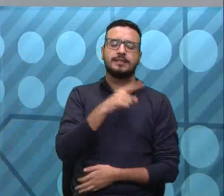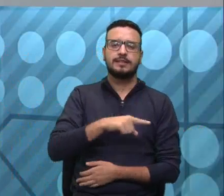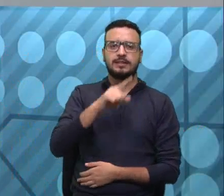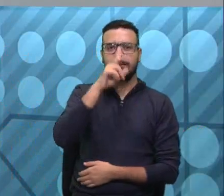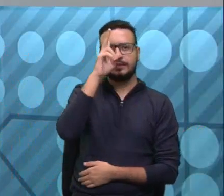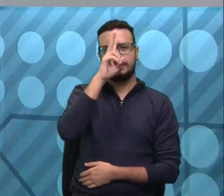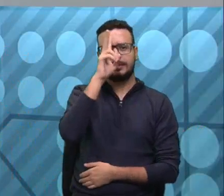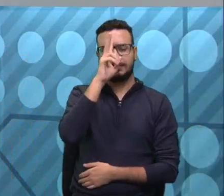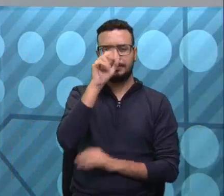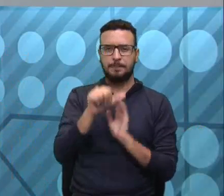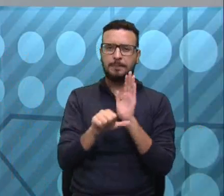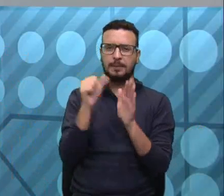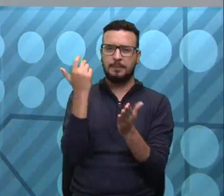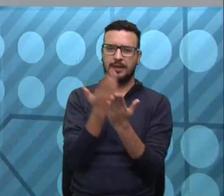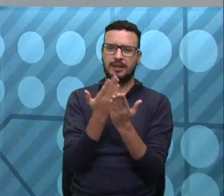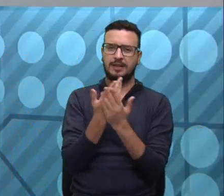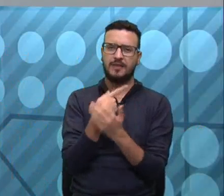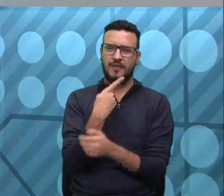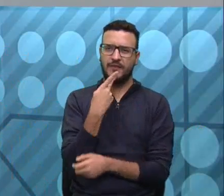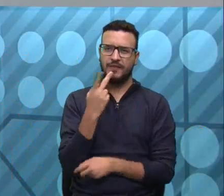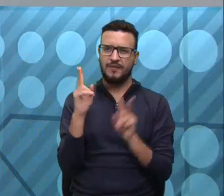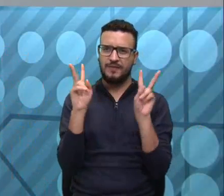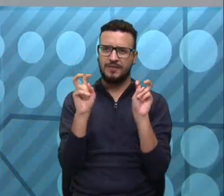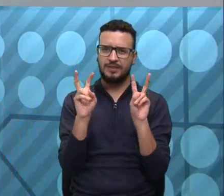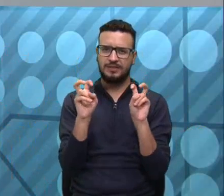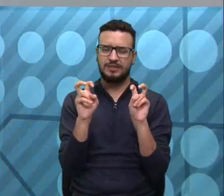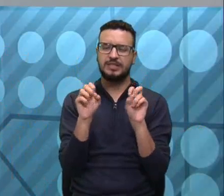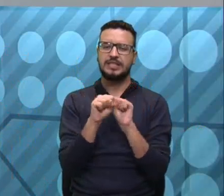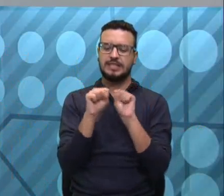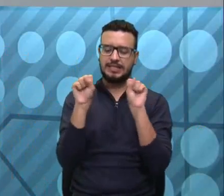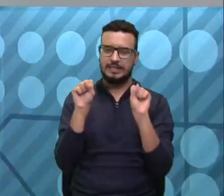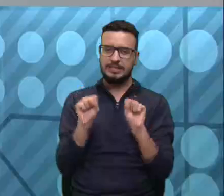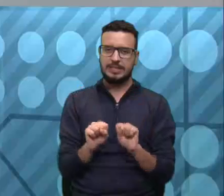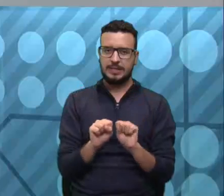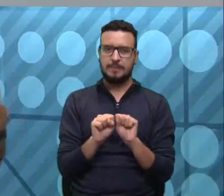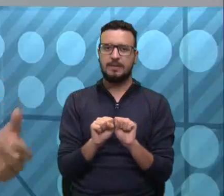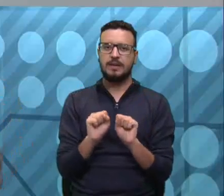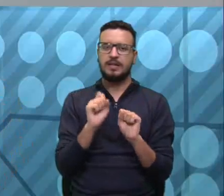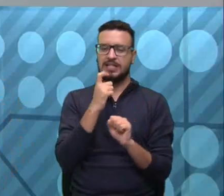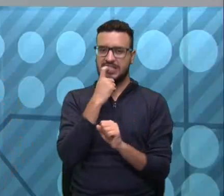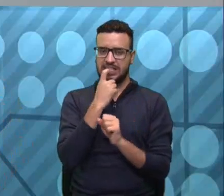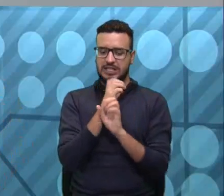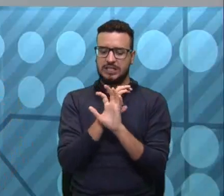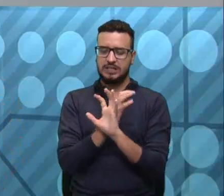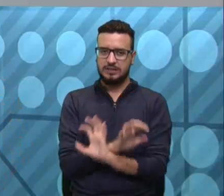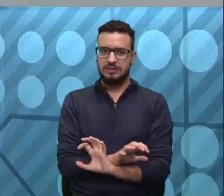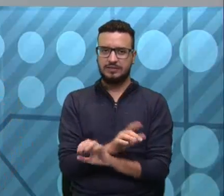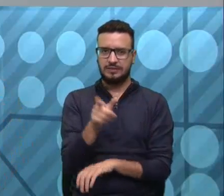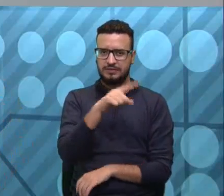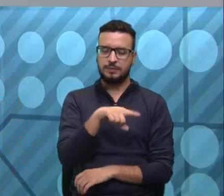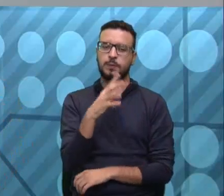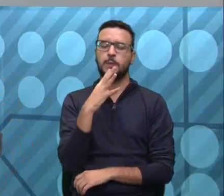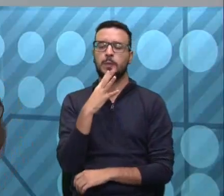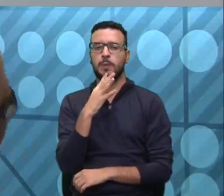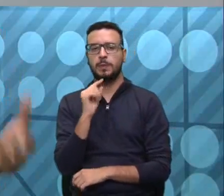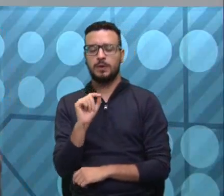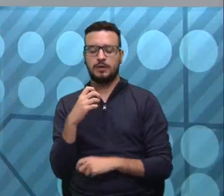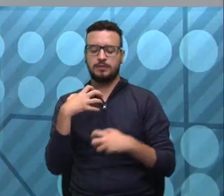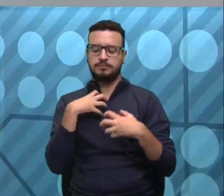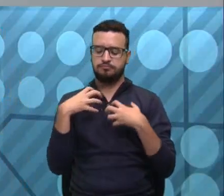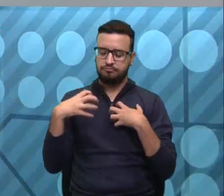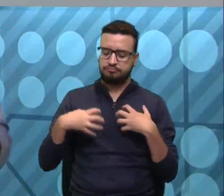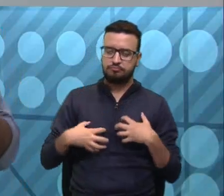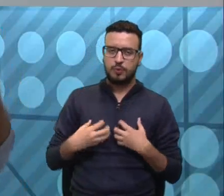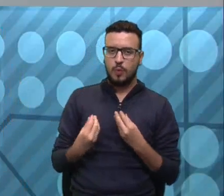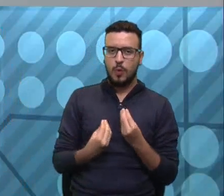primeira aula eu falei sobre o sistema ósseo. Então vocês conheceram principalmente a história da anatomia, a linguagem anatômica,